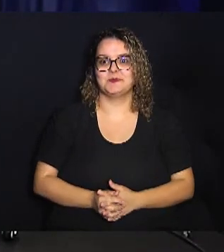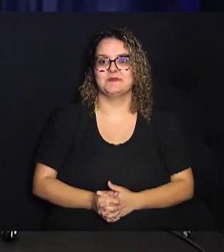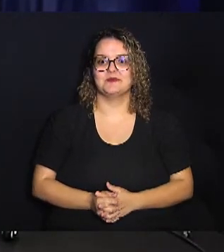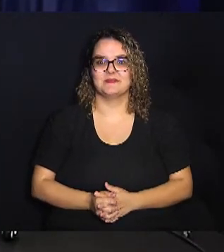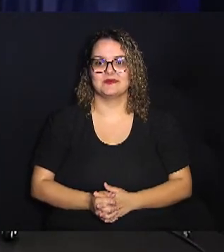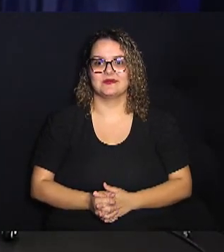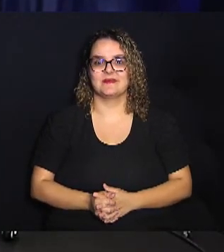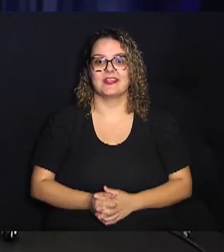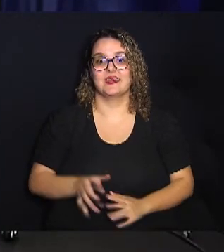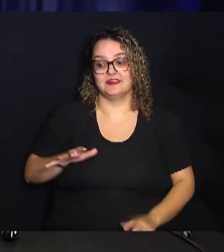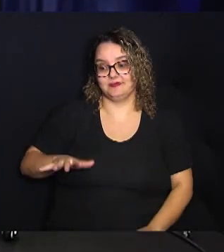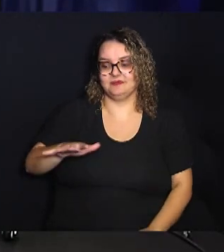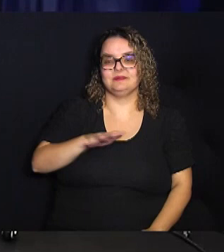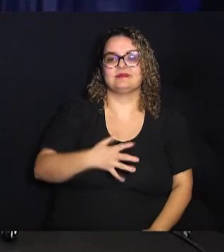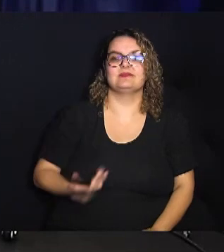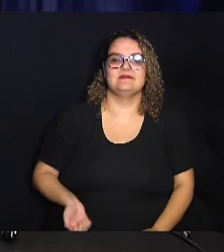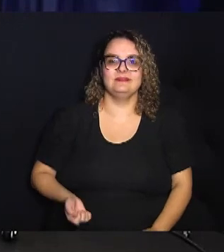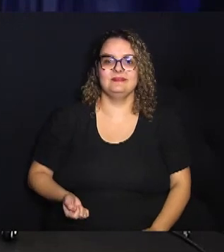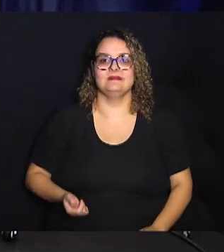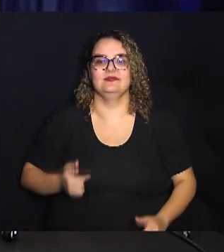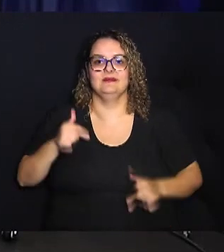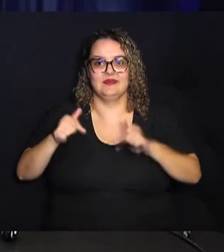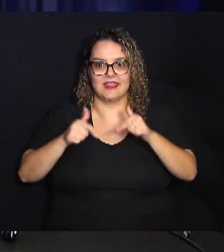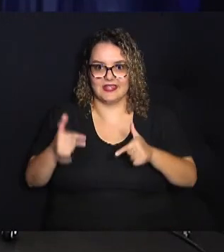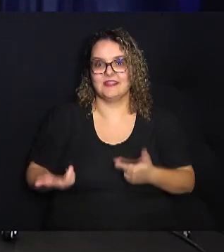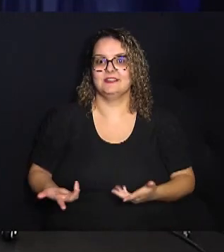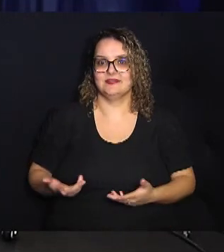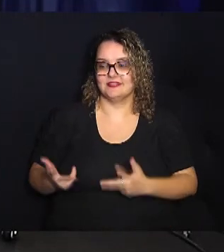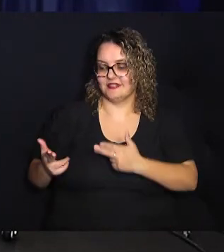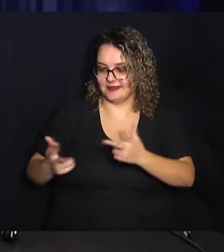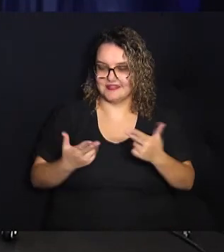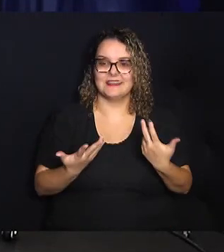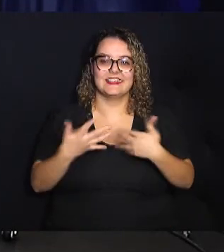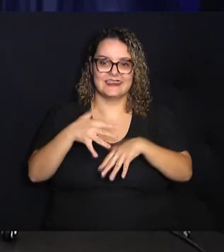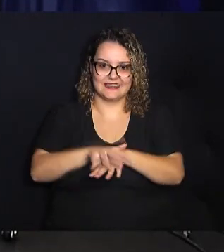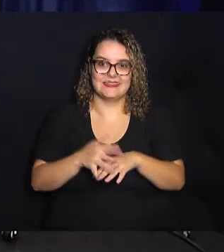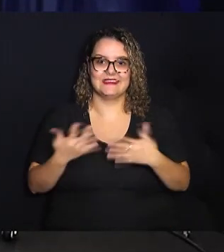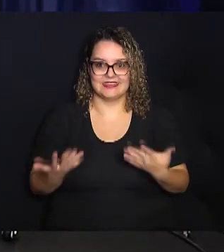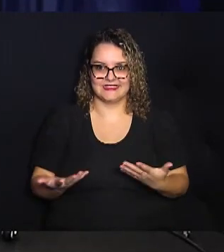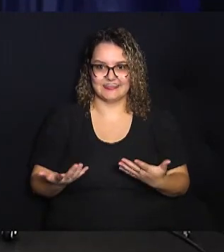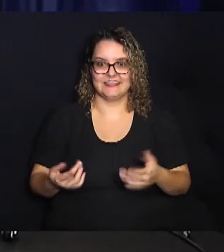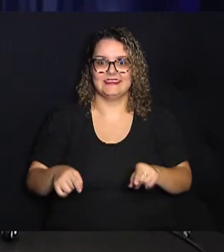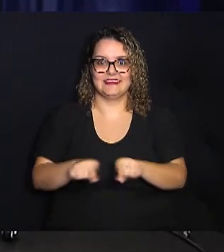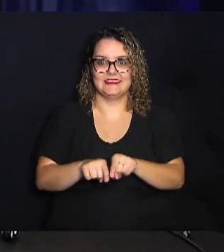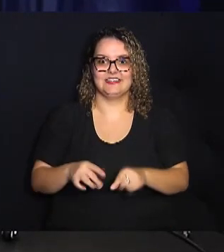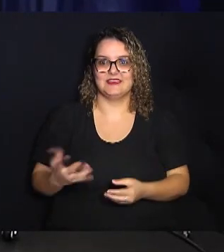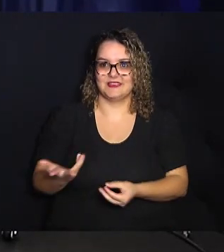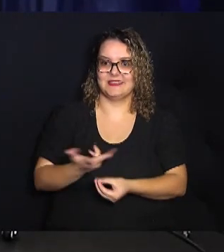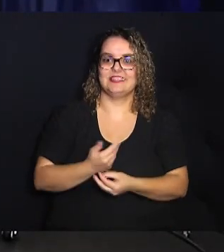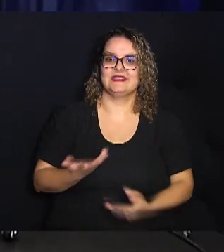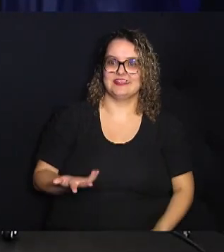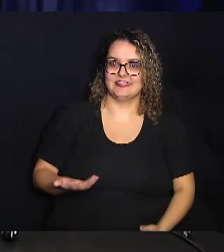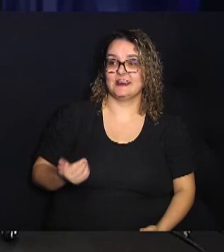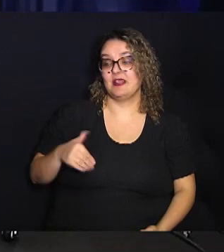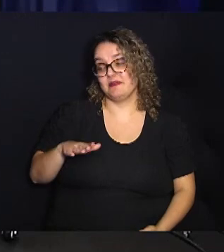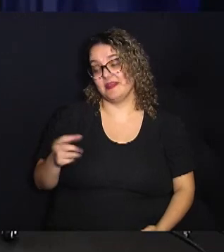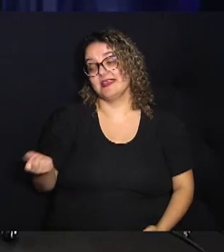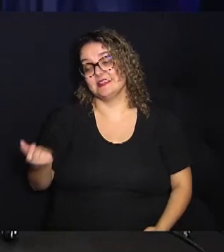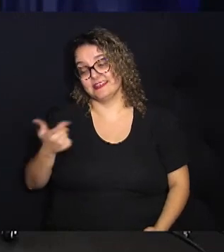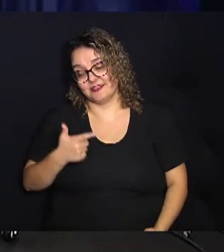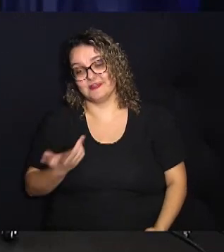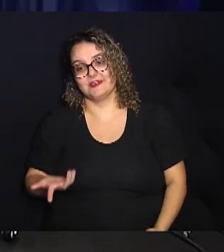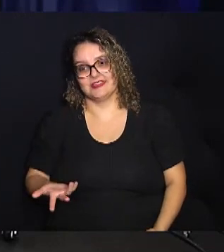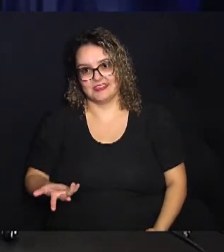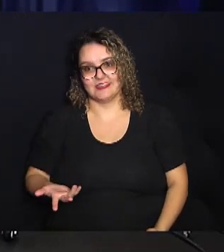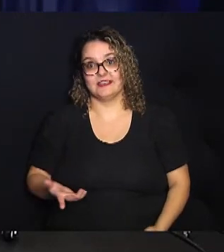seu nicho, né? Mas trabalhando por um propósito comum, que é essa inclusão, né? Também nas artes, né? Que vai muito além da questão